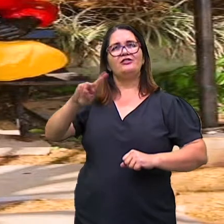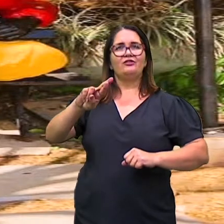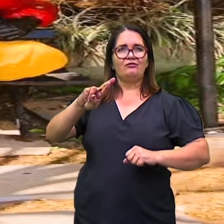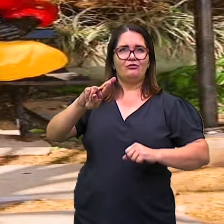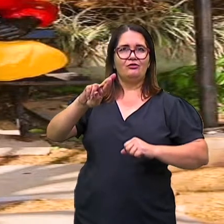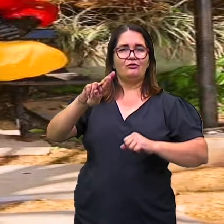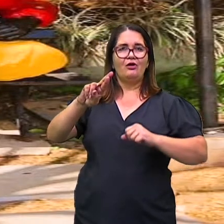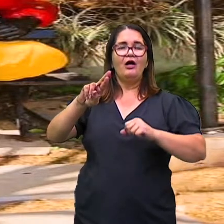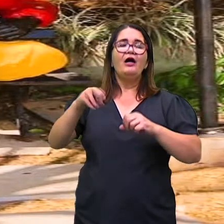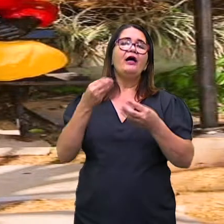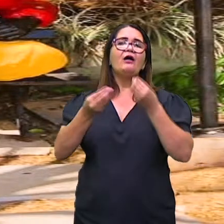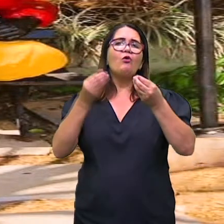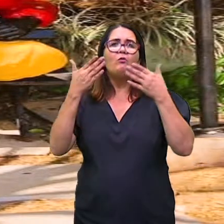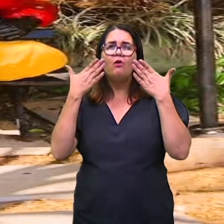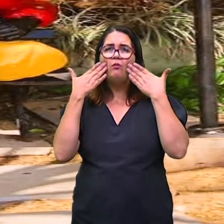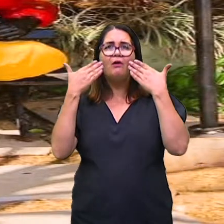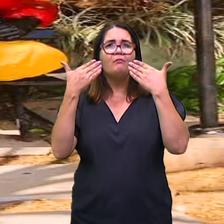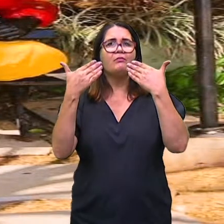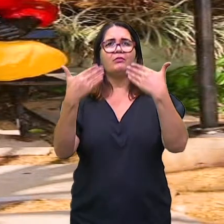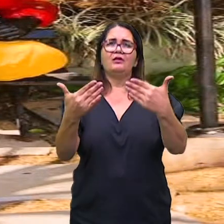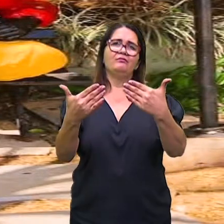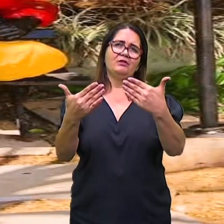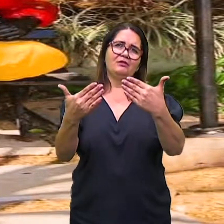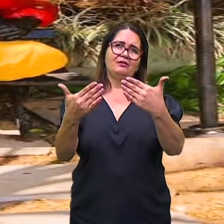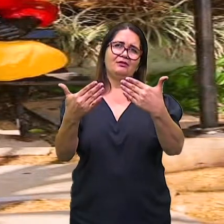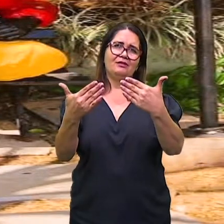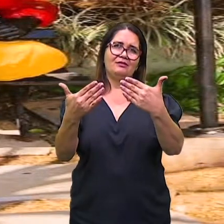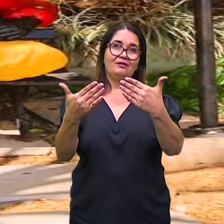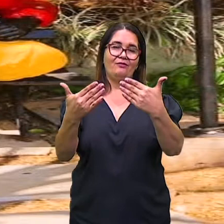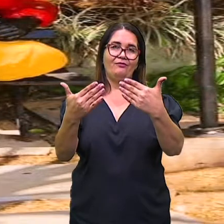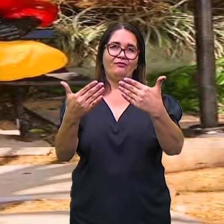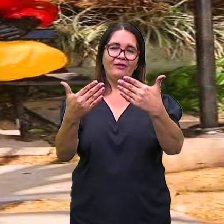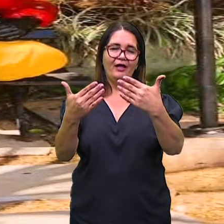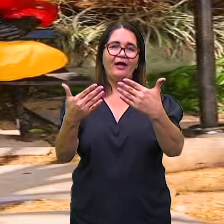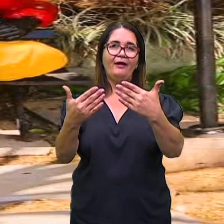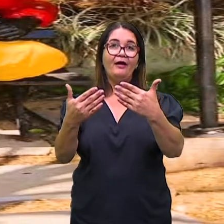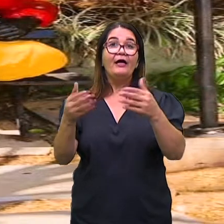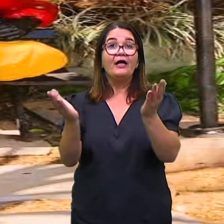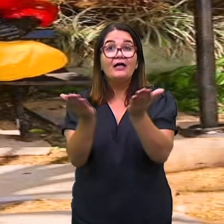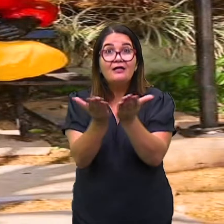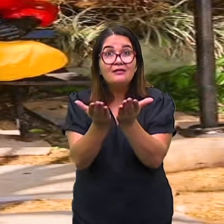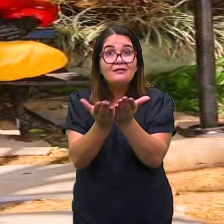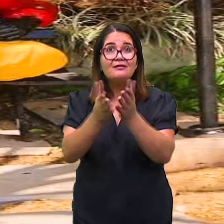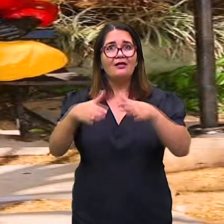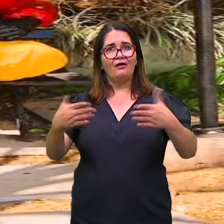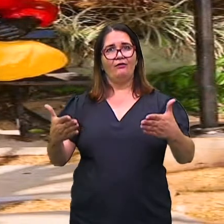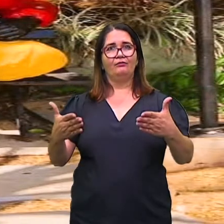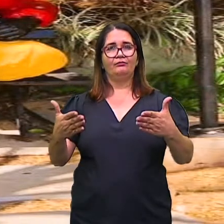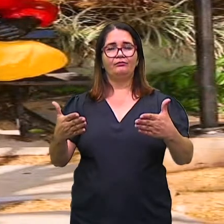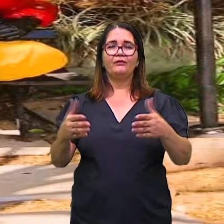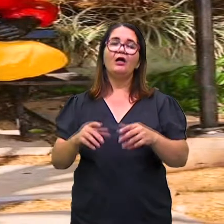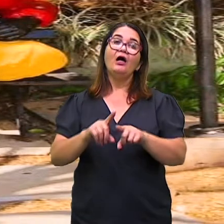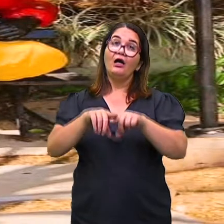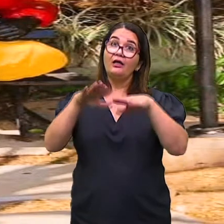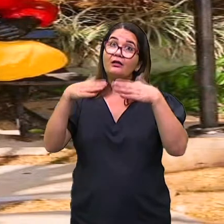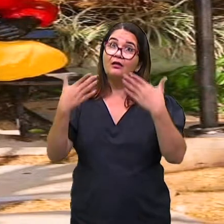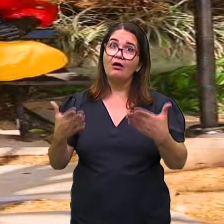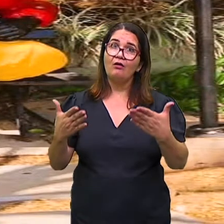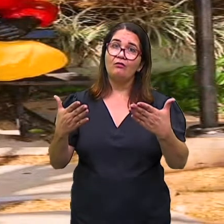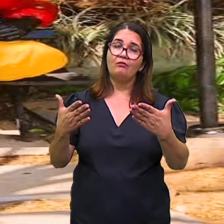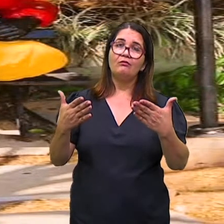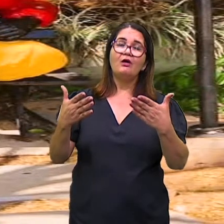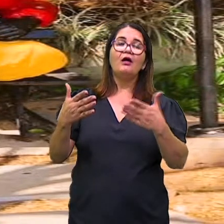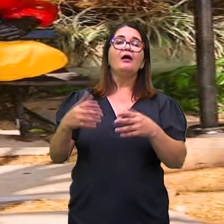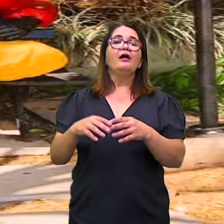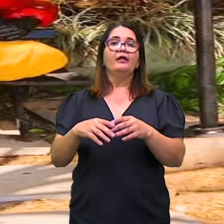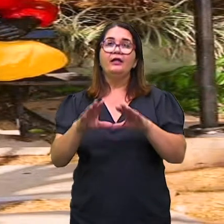com ser contra, hoje, tá, gente? Ser contra a religião cristã. Simplesmente